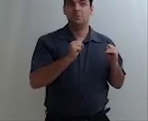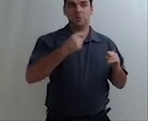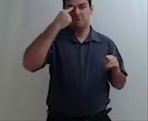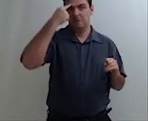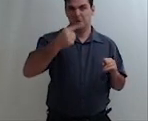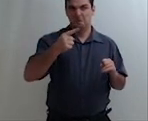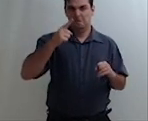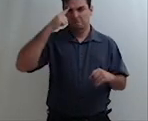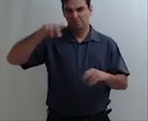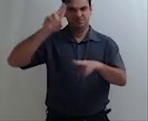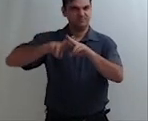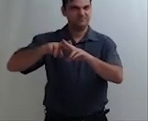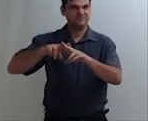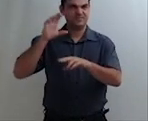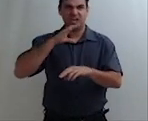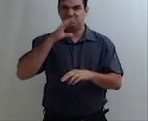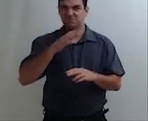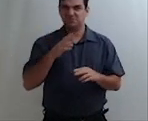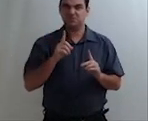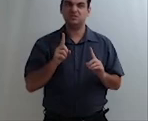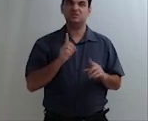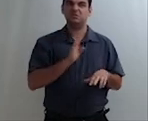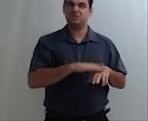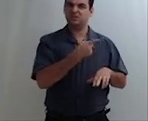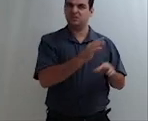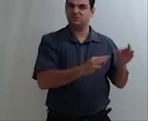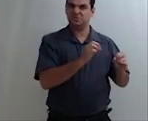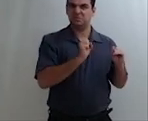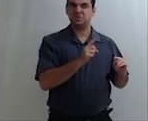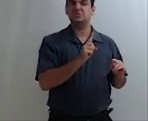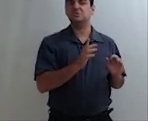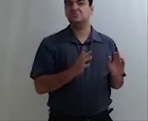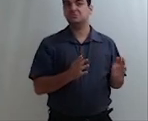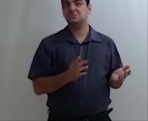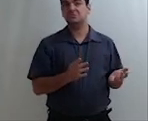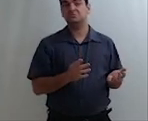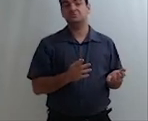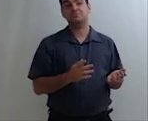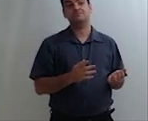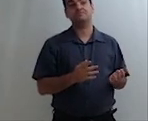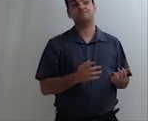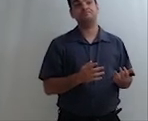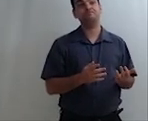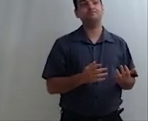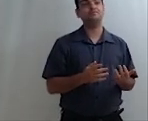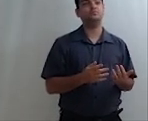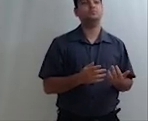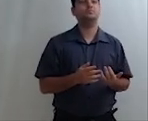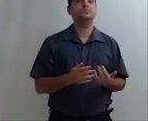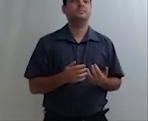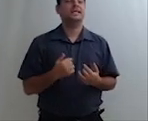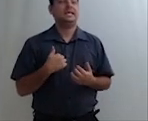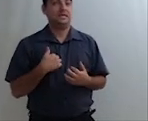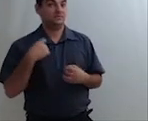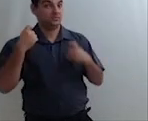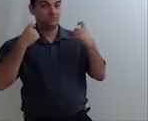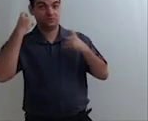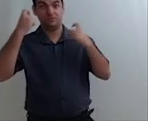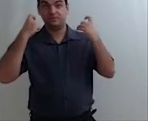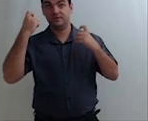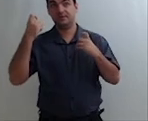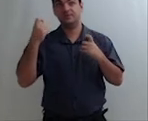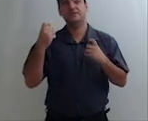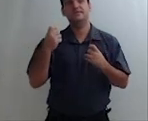flagrante eh mesmo depois de manifestar nesse sentido eu passei a a a me preocupar e identificar